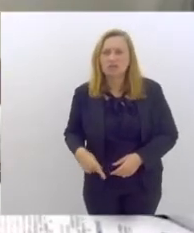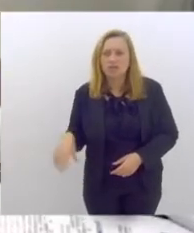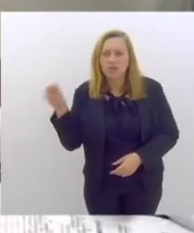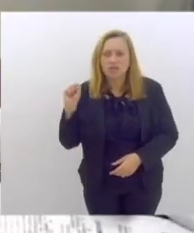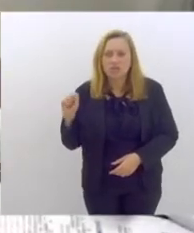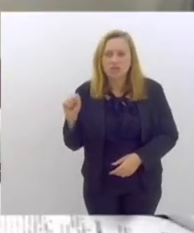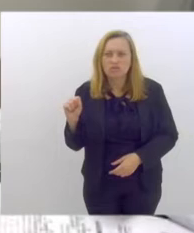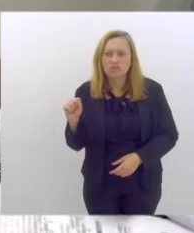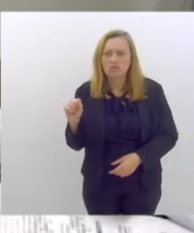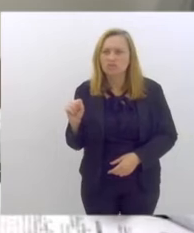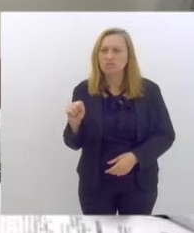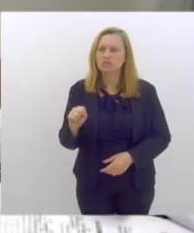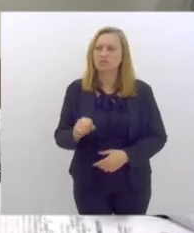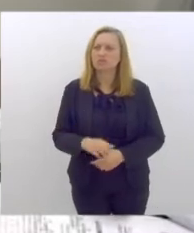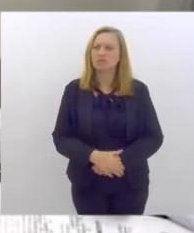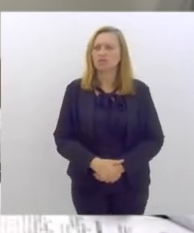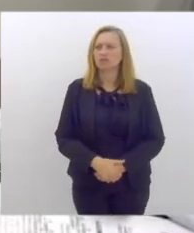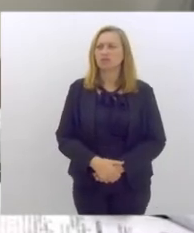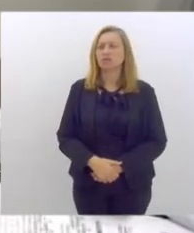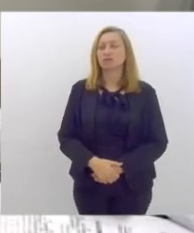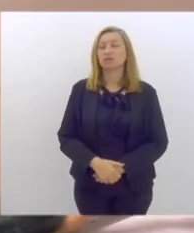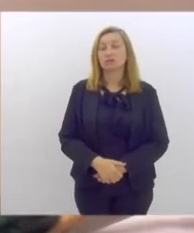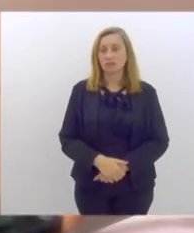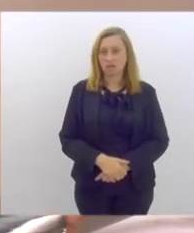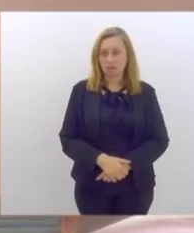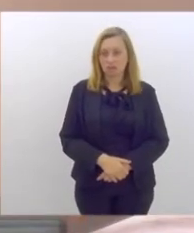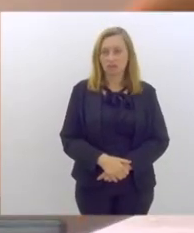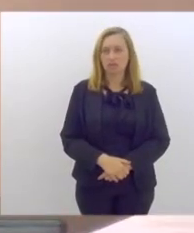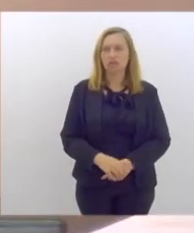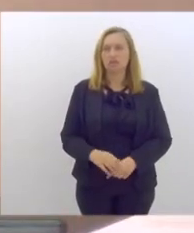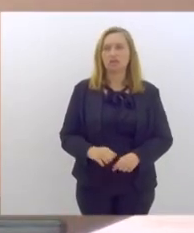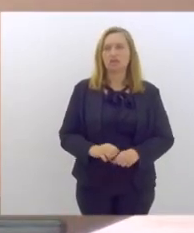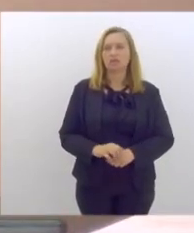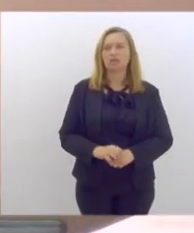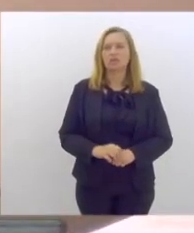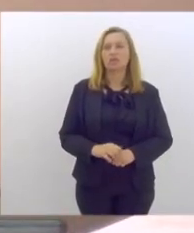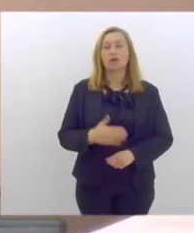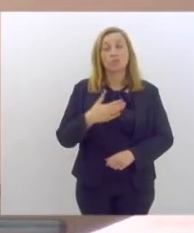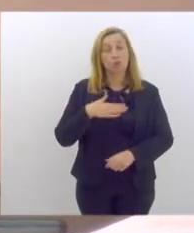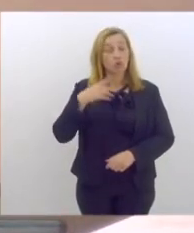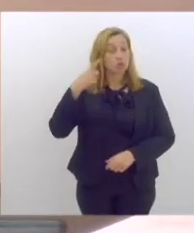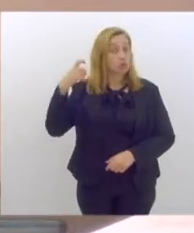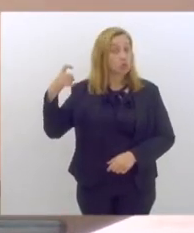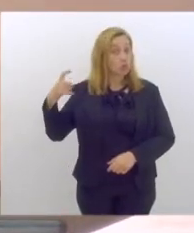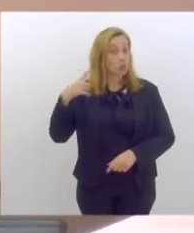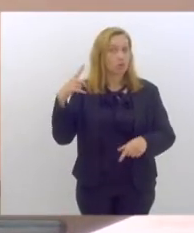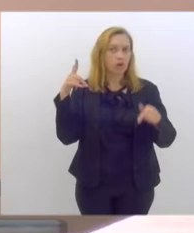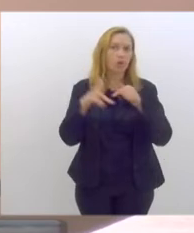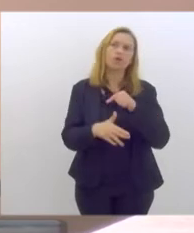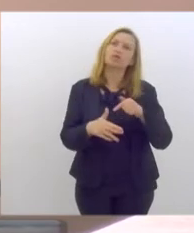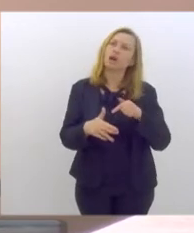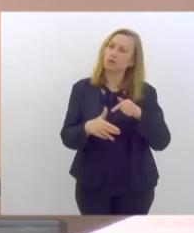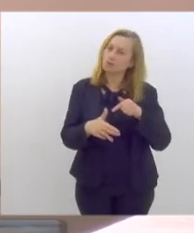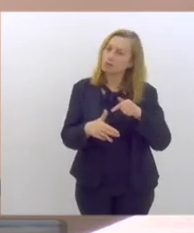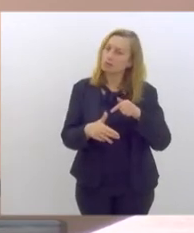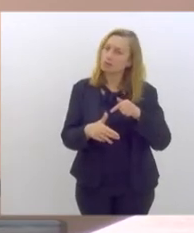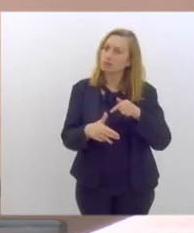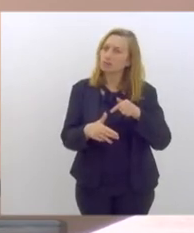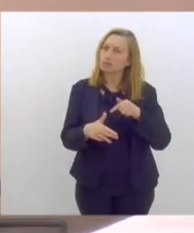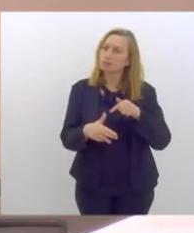ouvindo olá olá olá meu som meu som está cortado